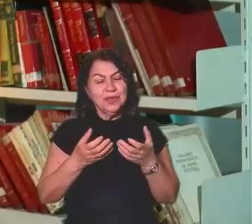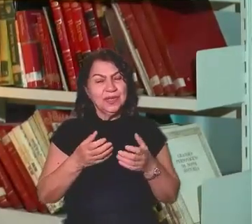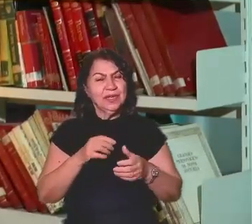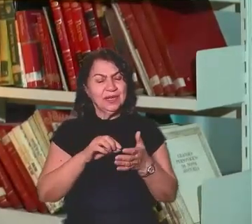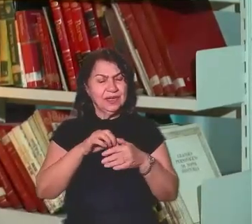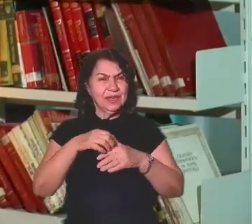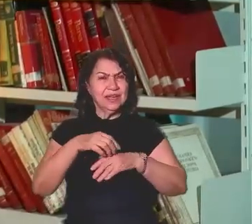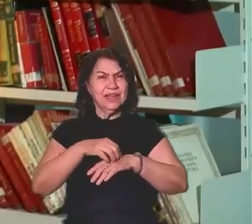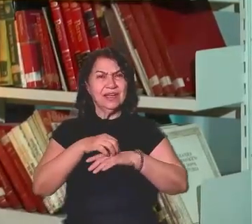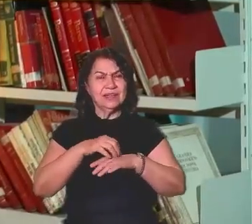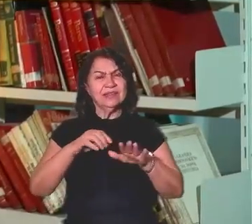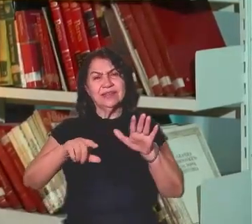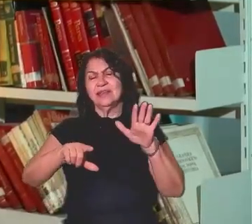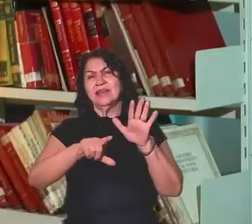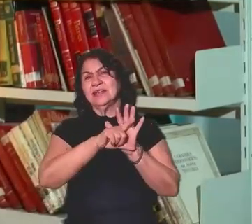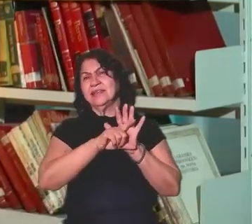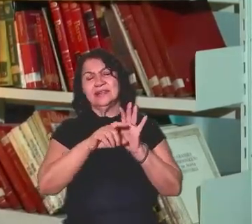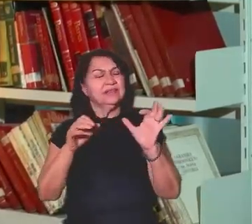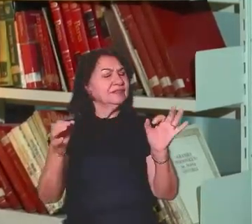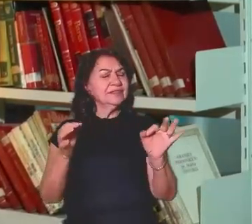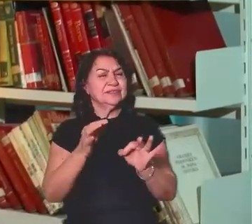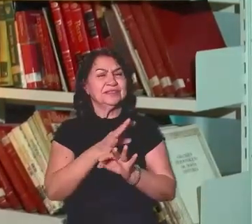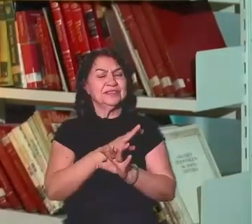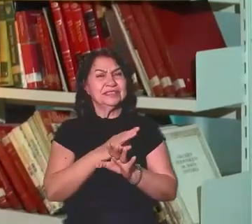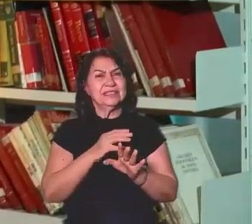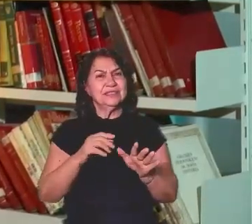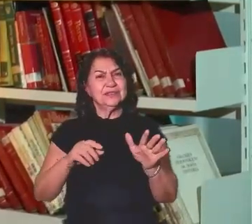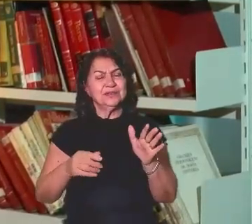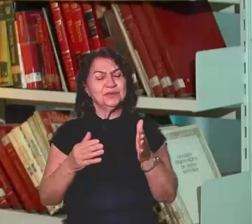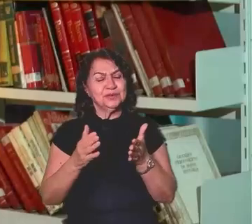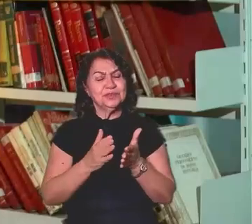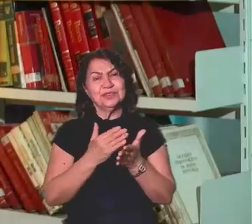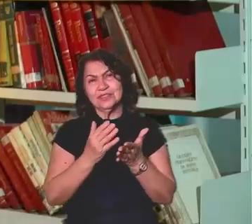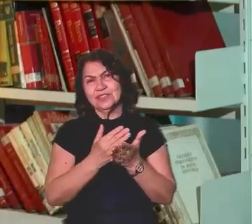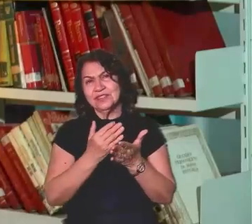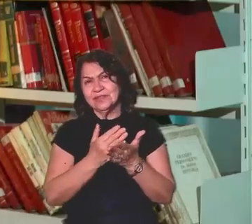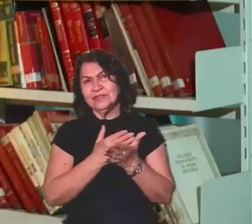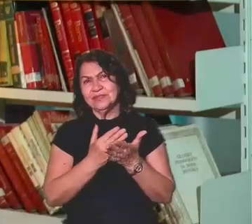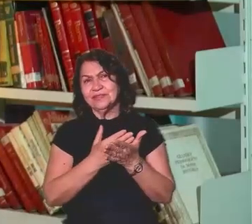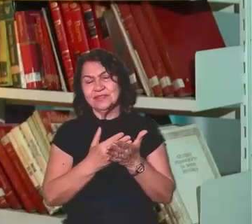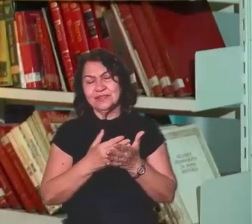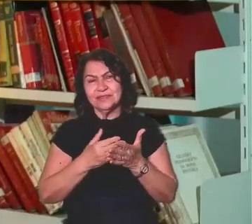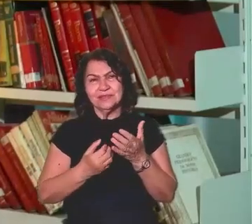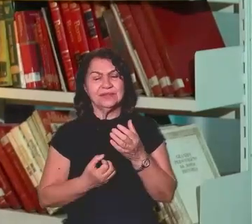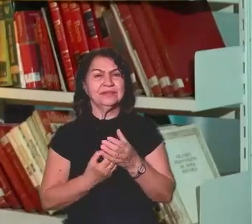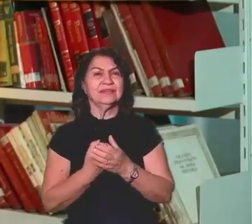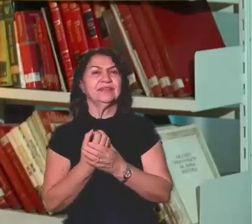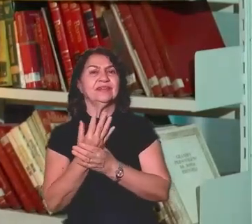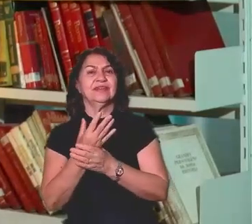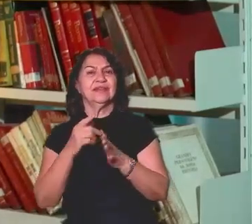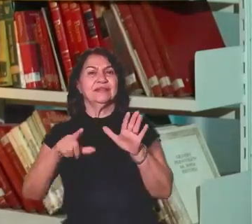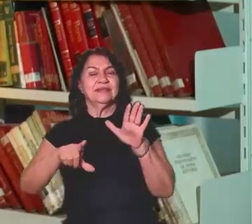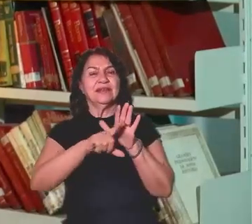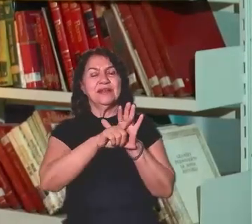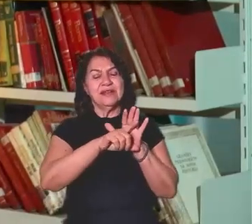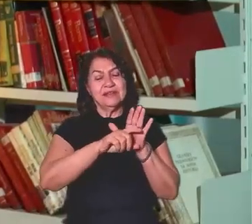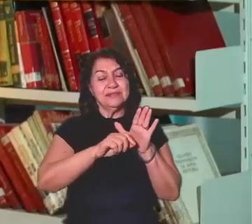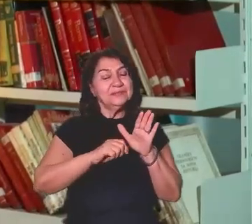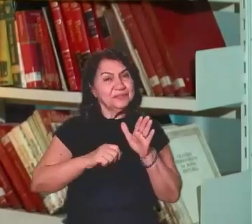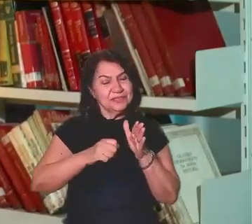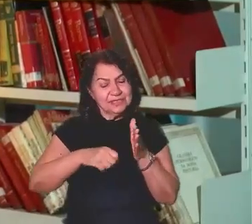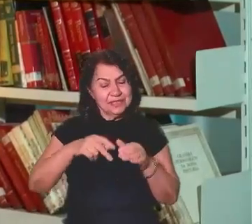As leis não bastam, os lírios não nascem da lei. Meu nome é tumulto, e escreve-se na